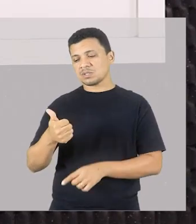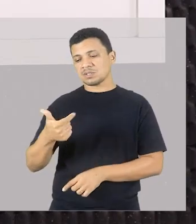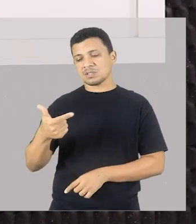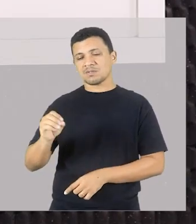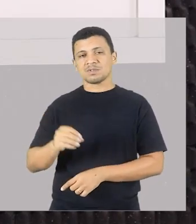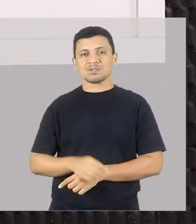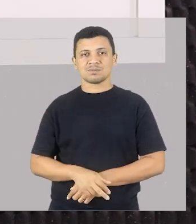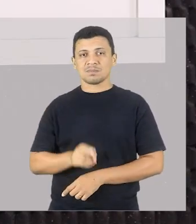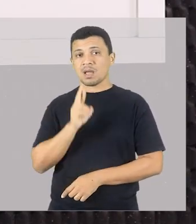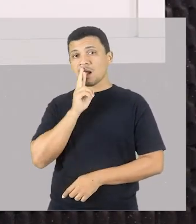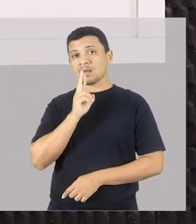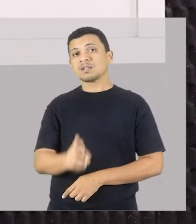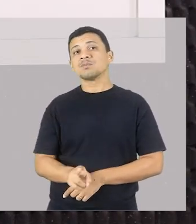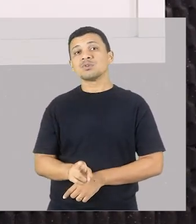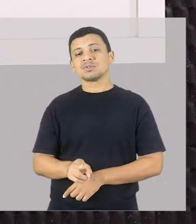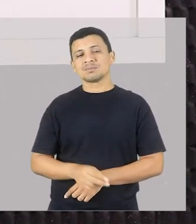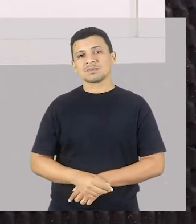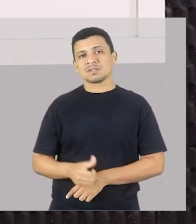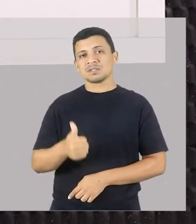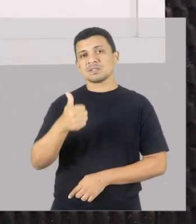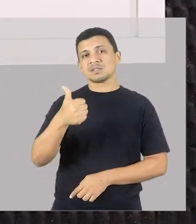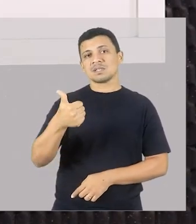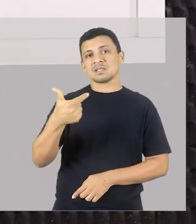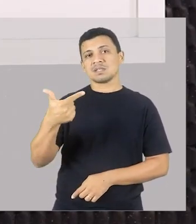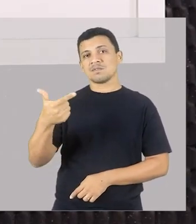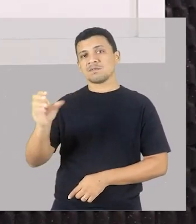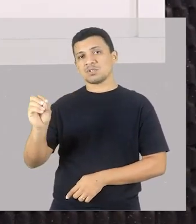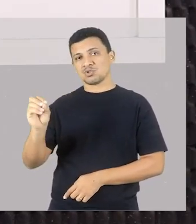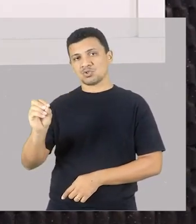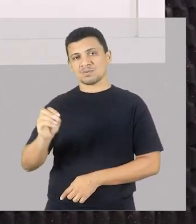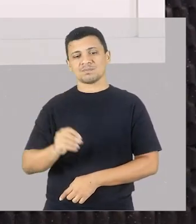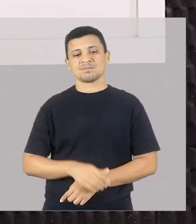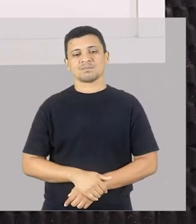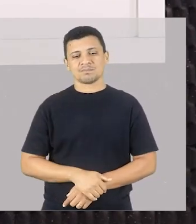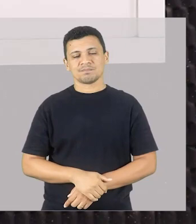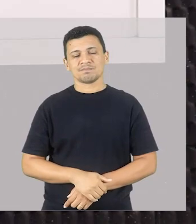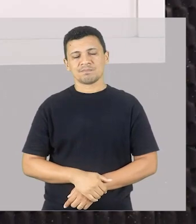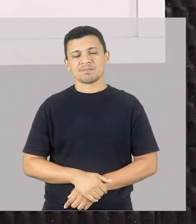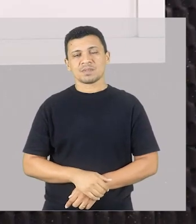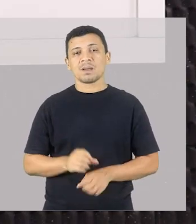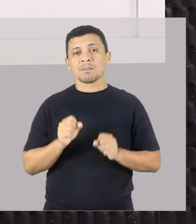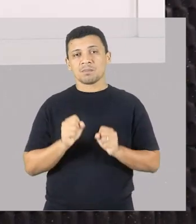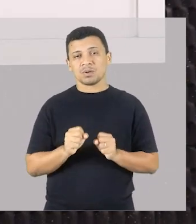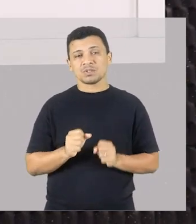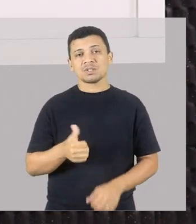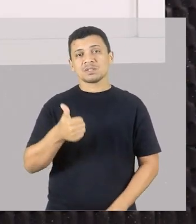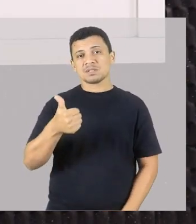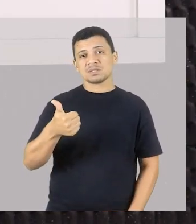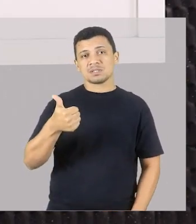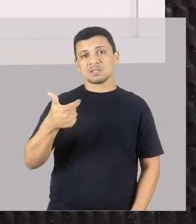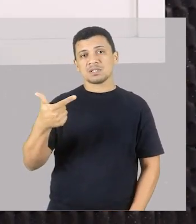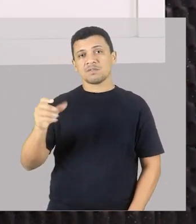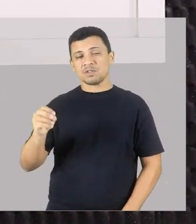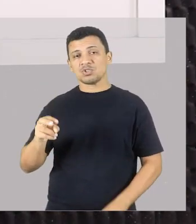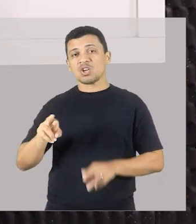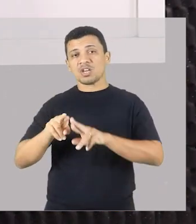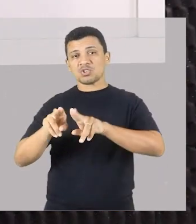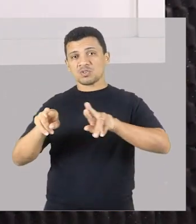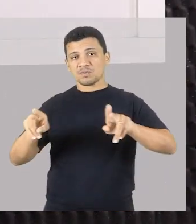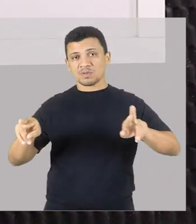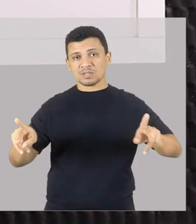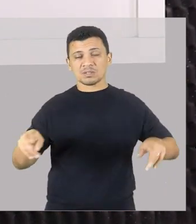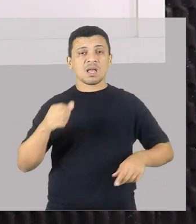120. 120 vezes 1 dá 120, ó. Então, 120 maneiras diferentes, esses modelos podem